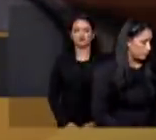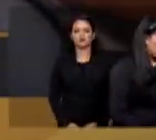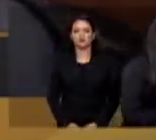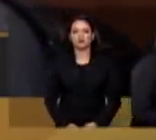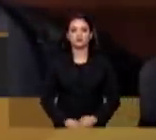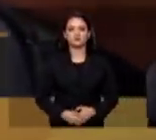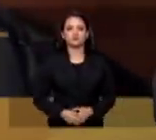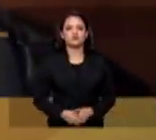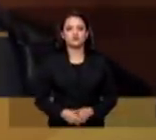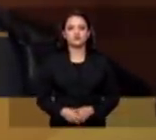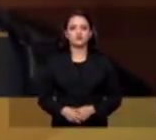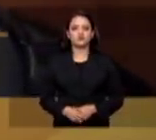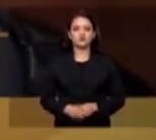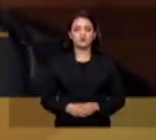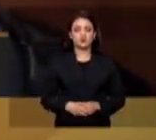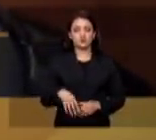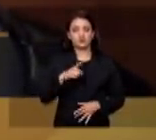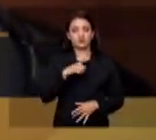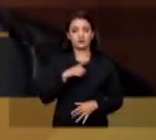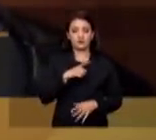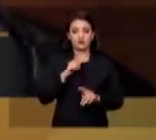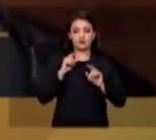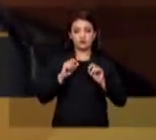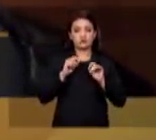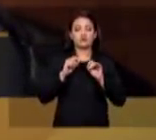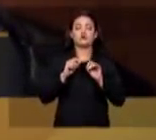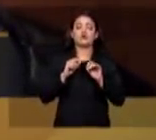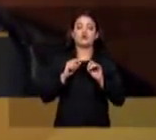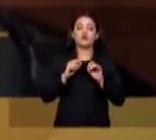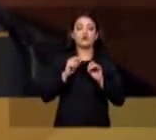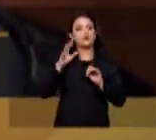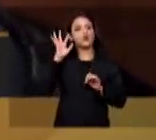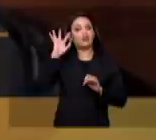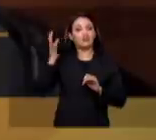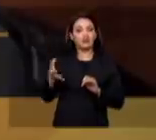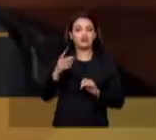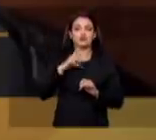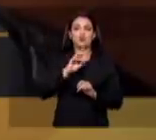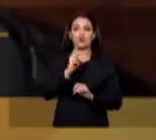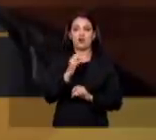que a declaração da prejudicialidade do HC